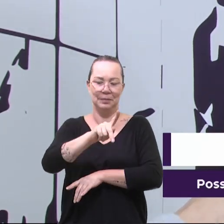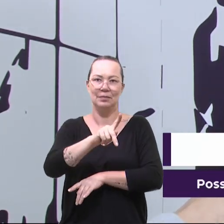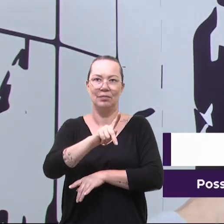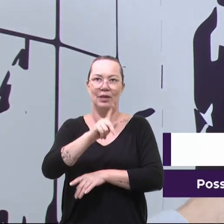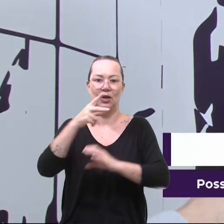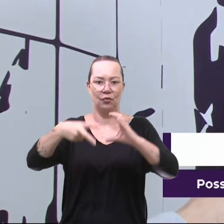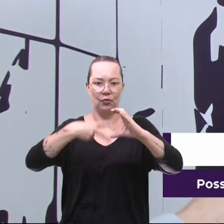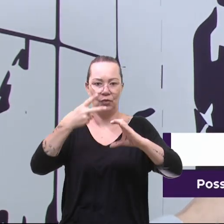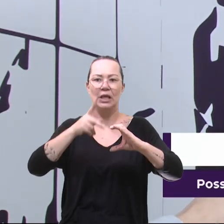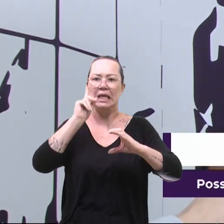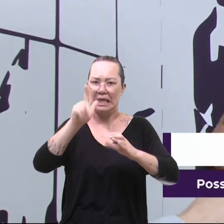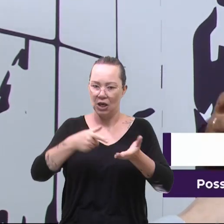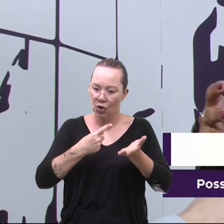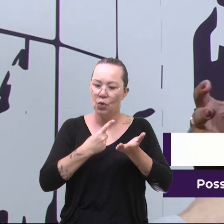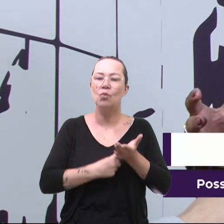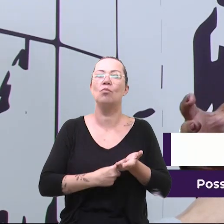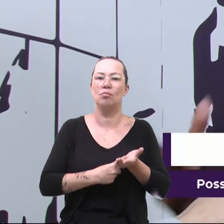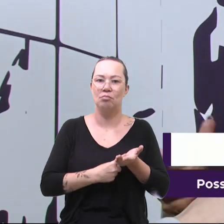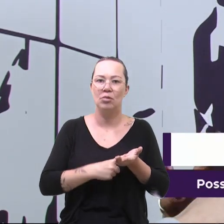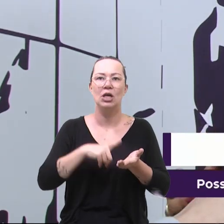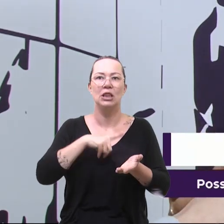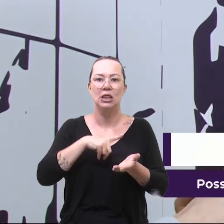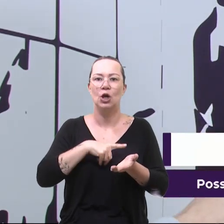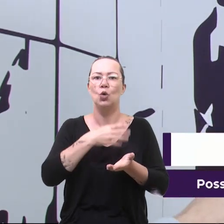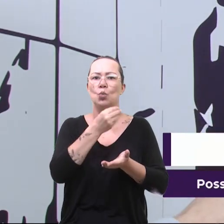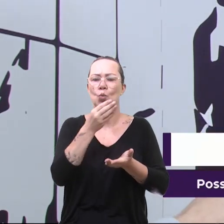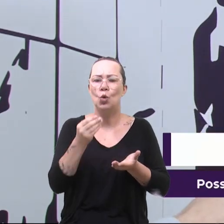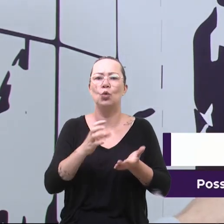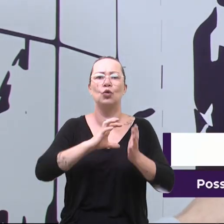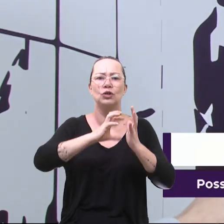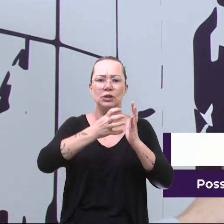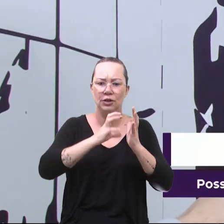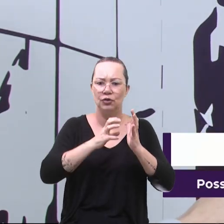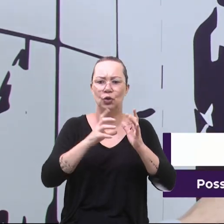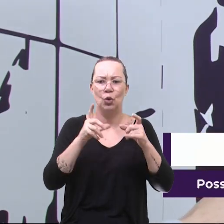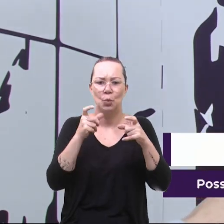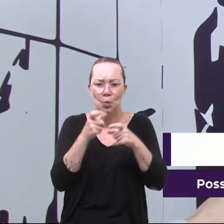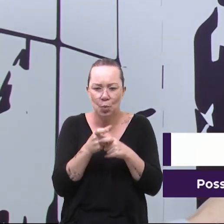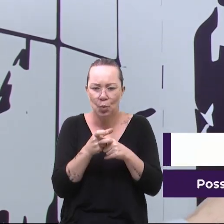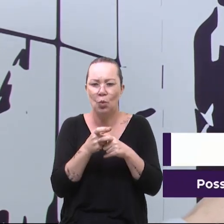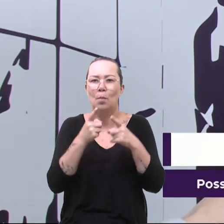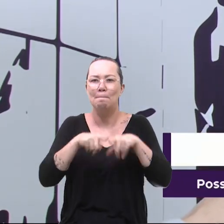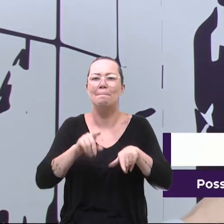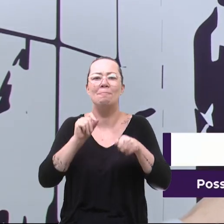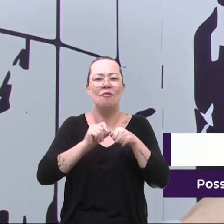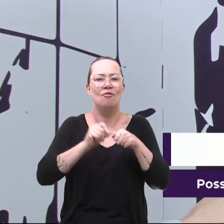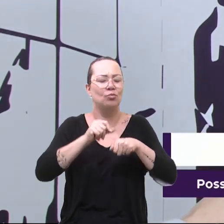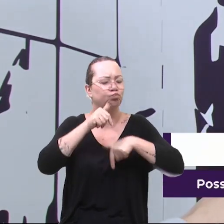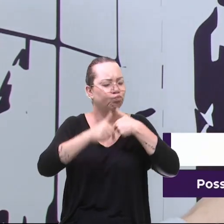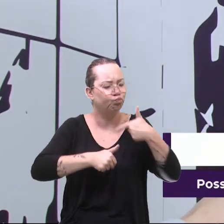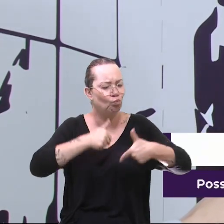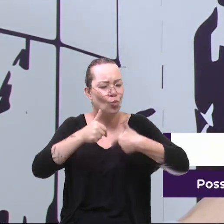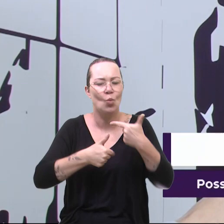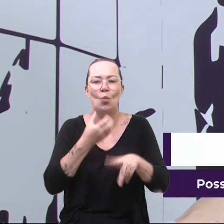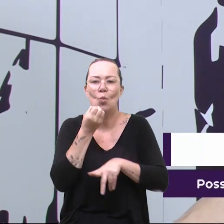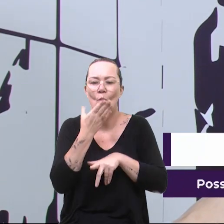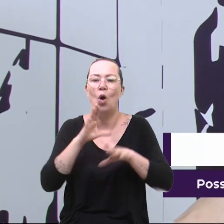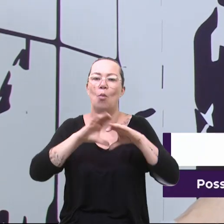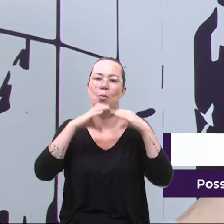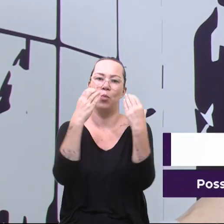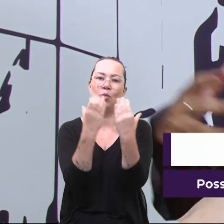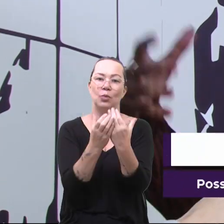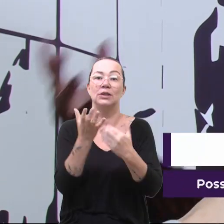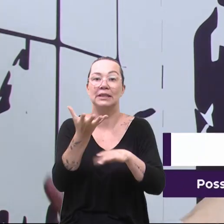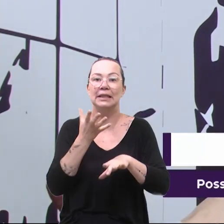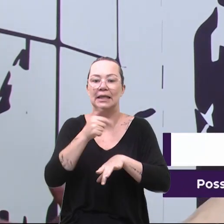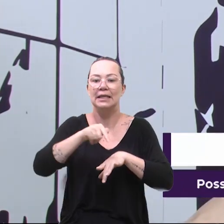super comprometida, que tem um número de servidores bastante enxuto, mas que faz muito, muito mesmo pela comunidade, e a gente quer que isso